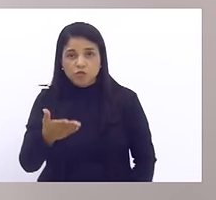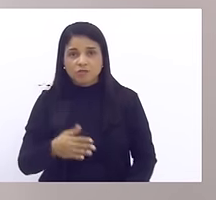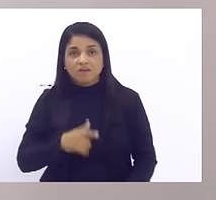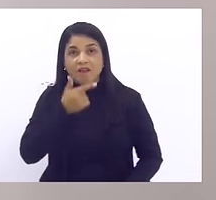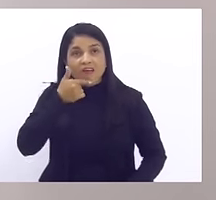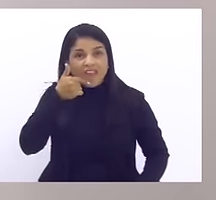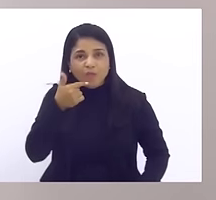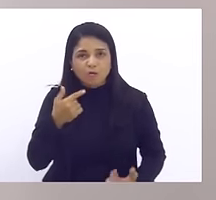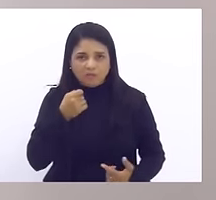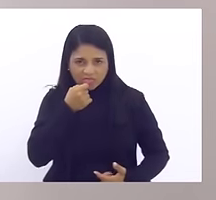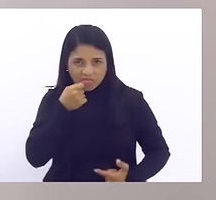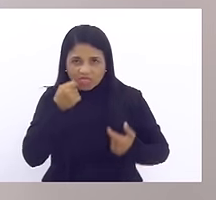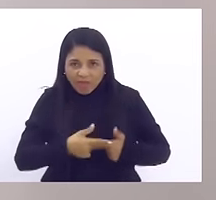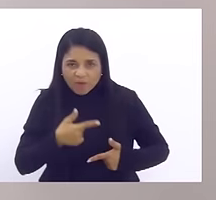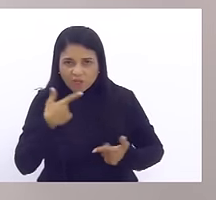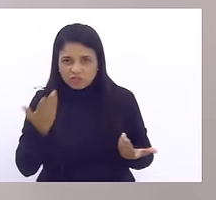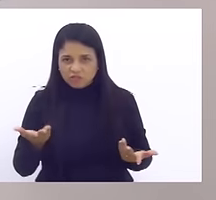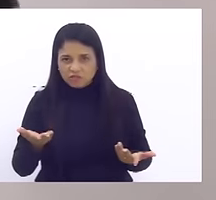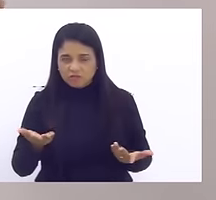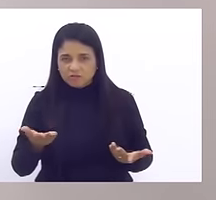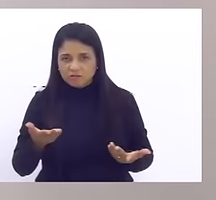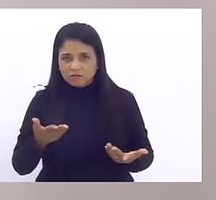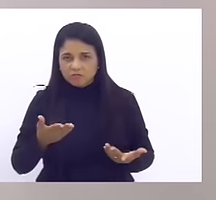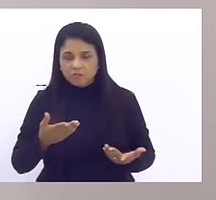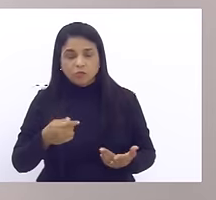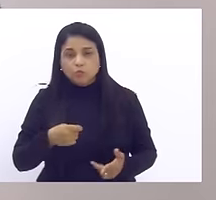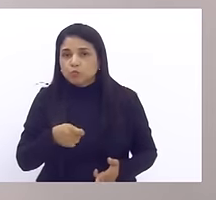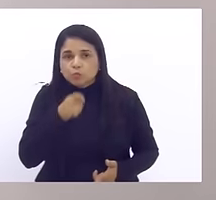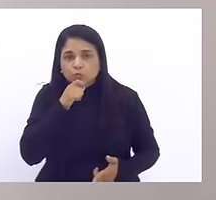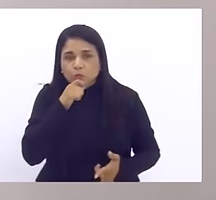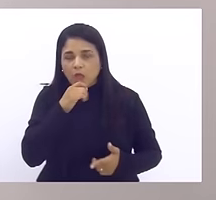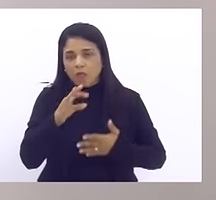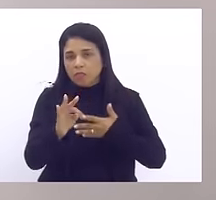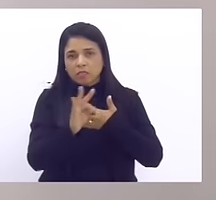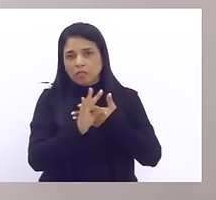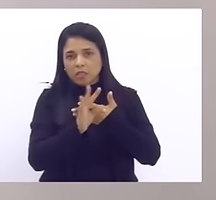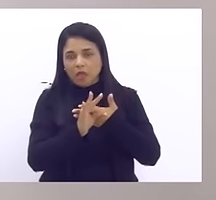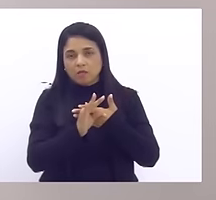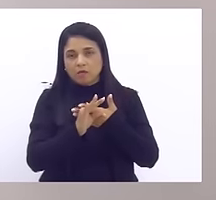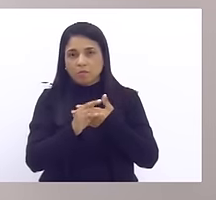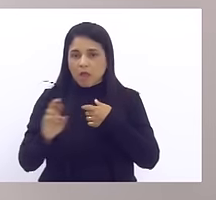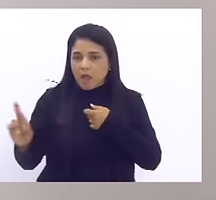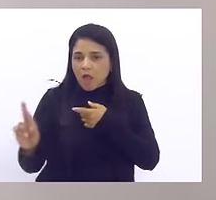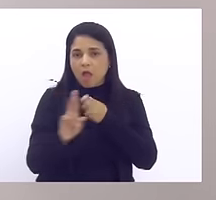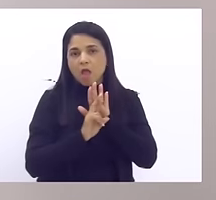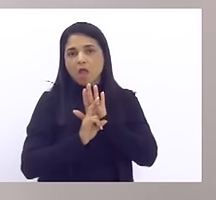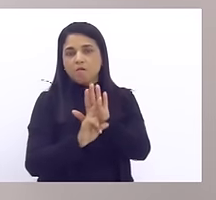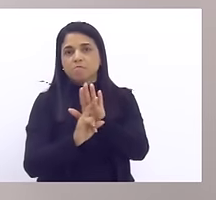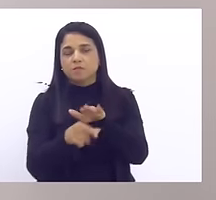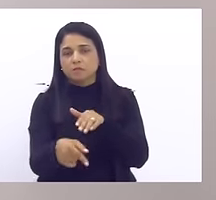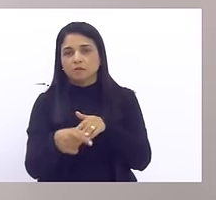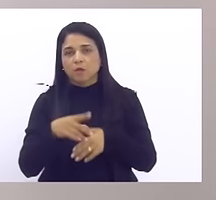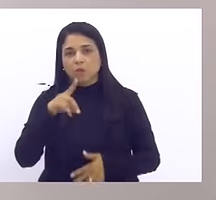de rir a senhora não tem condição técnica de estar à frente de serviço dentro